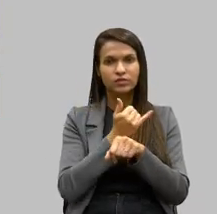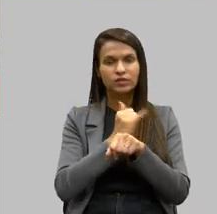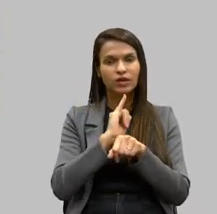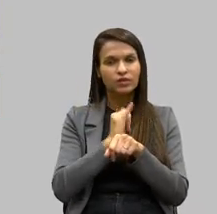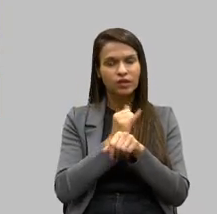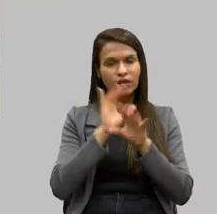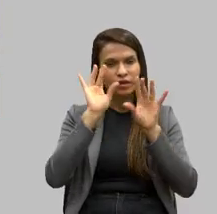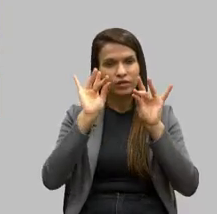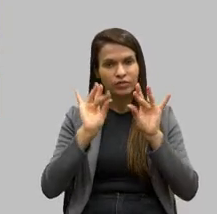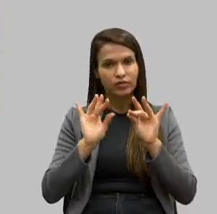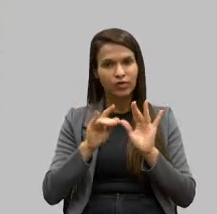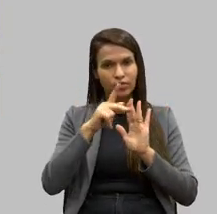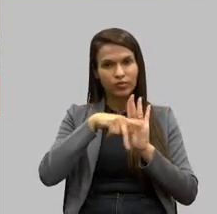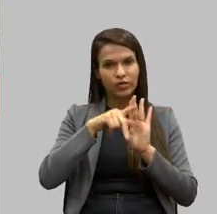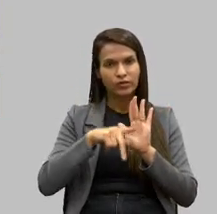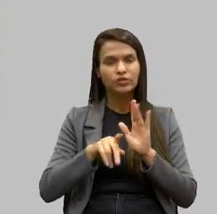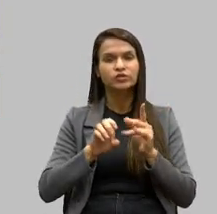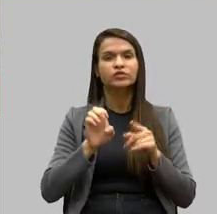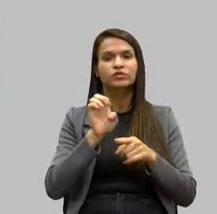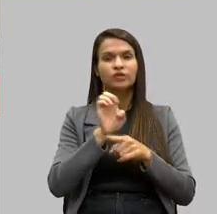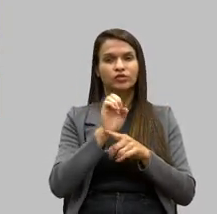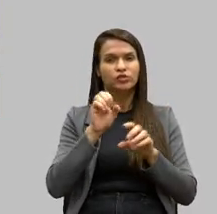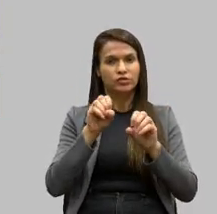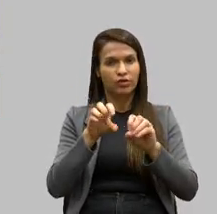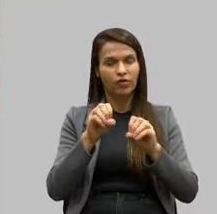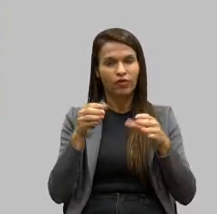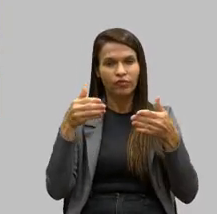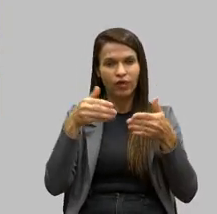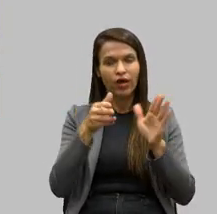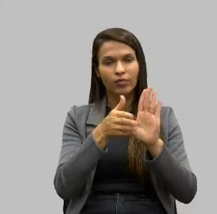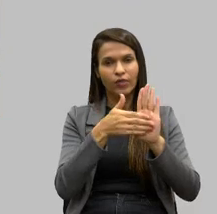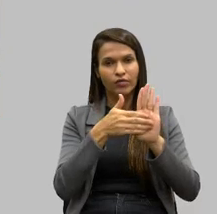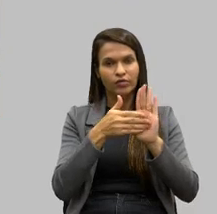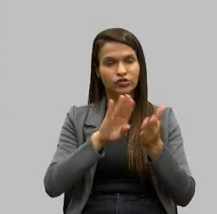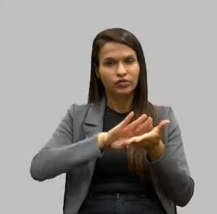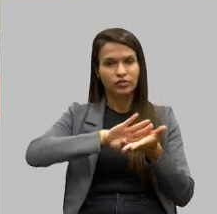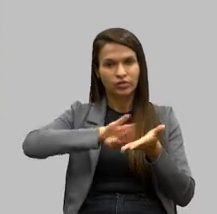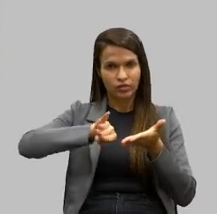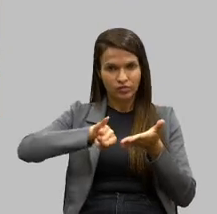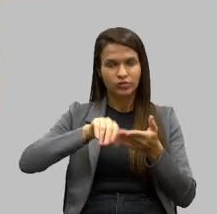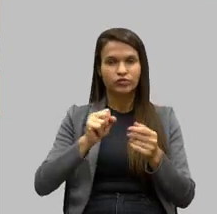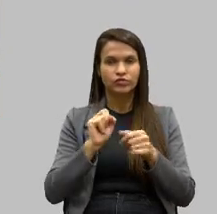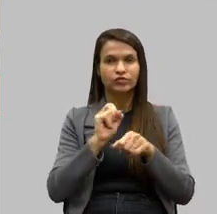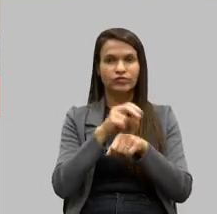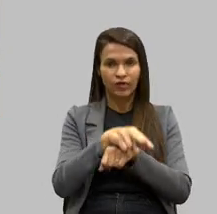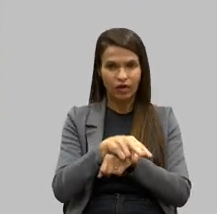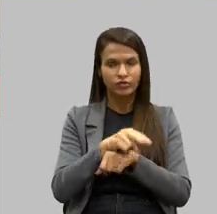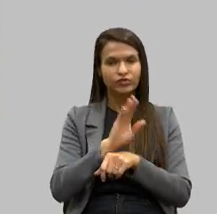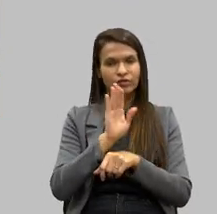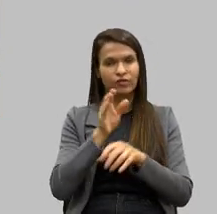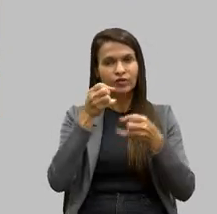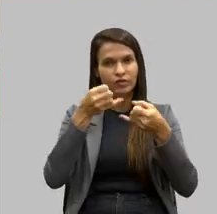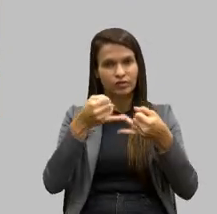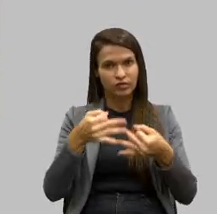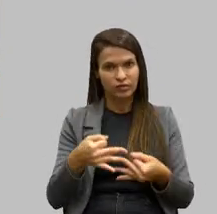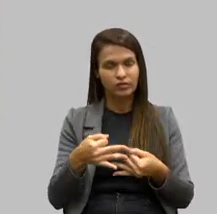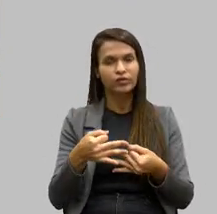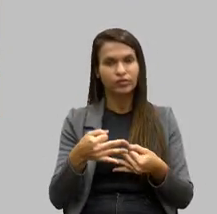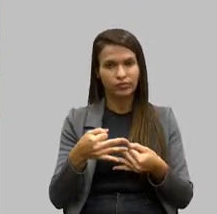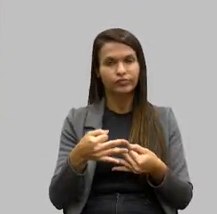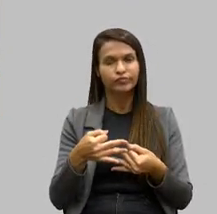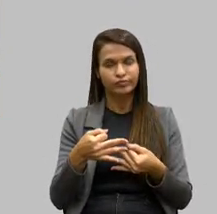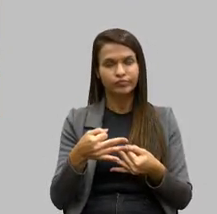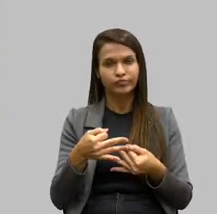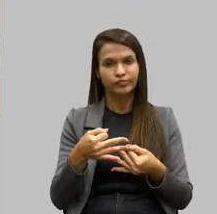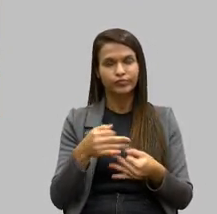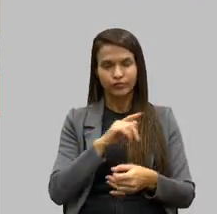definidas no Plano Estadual de Educação que embasaram a proposta de extinção dos cargos, porque isso está mencionado na mensagem do governador,